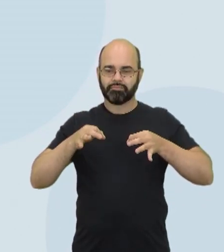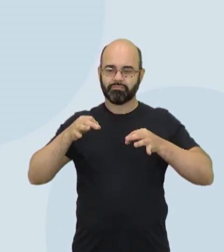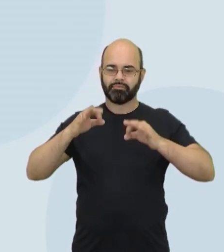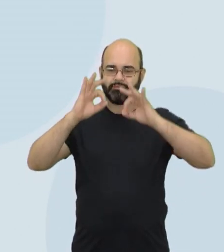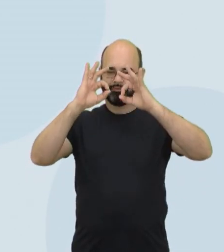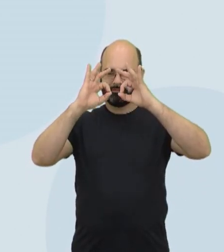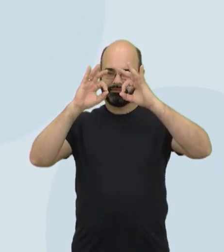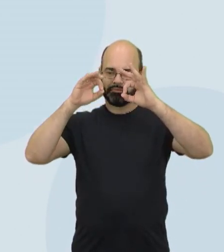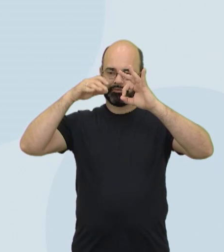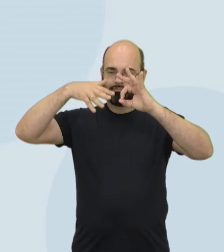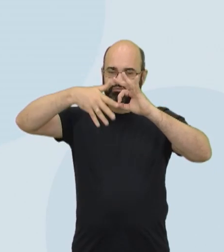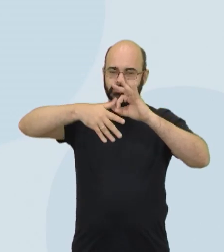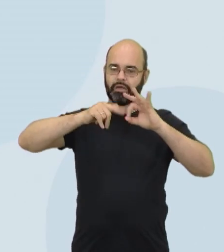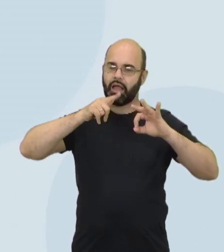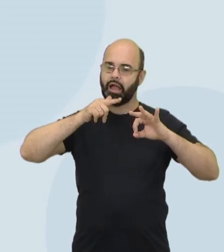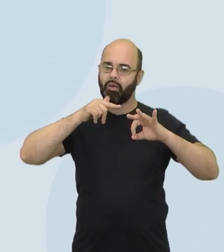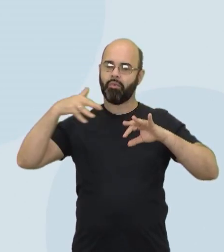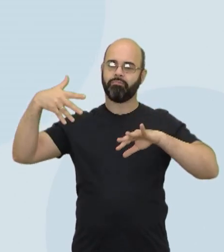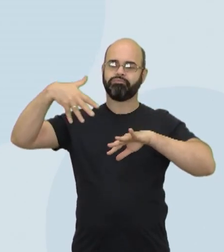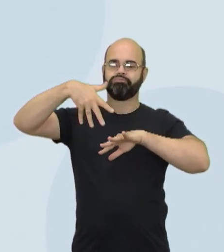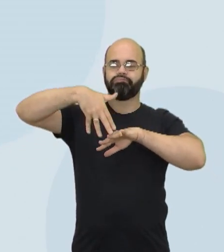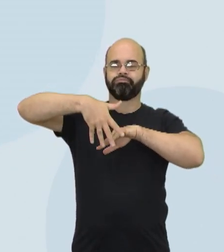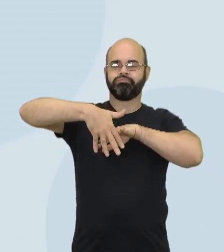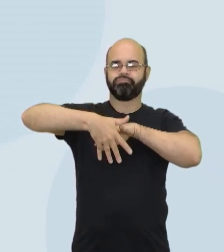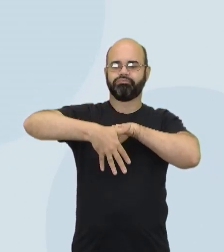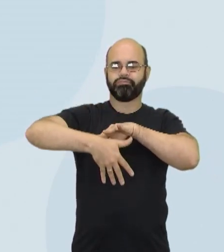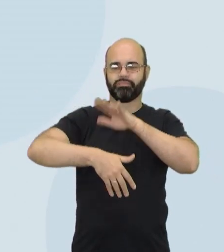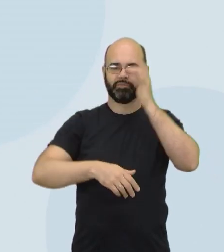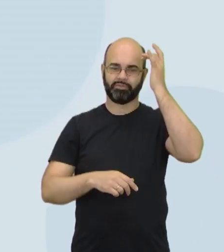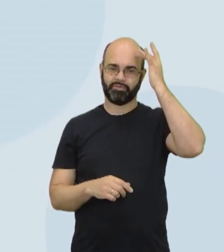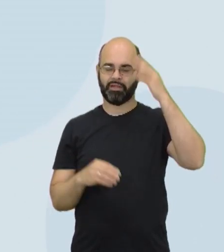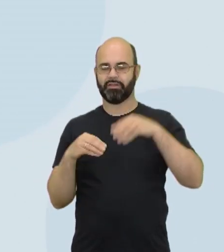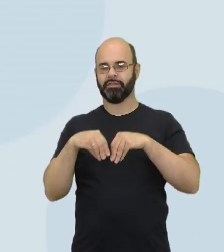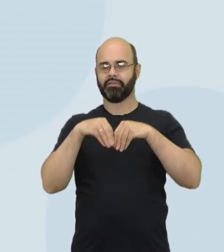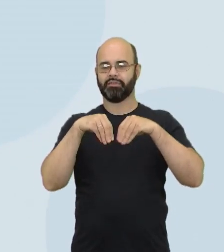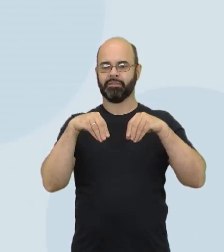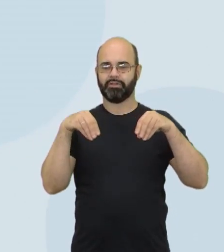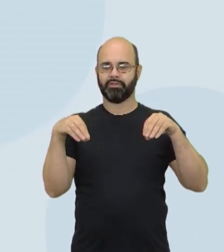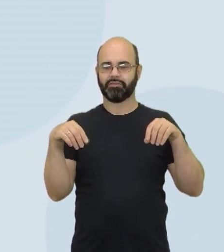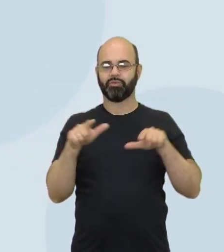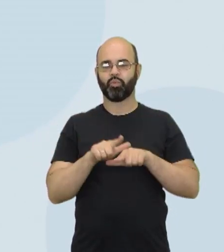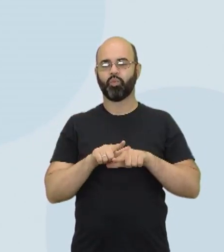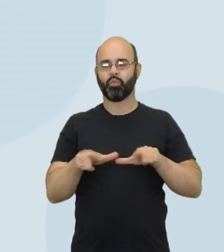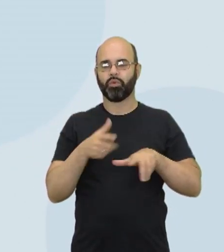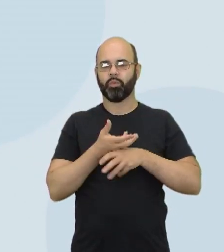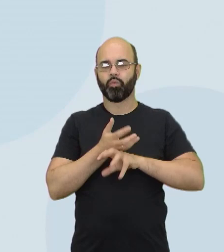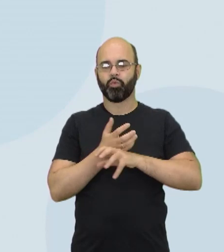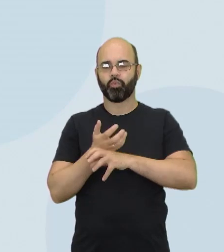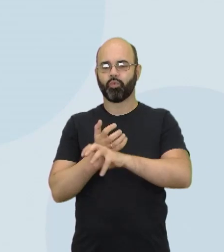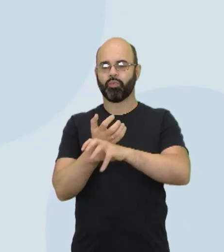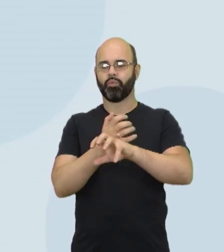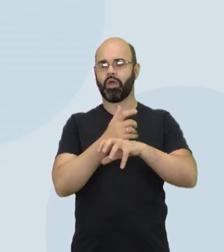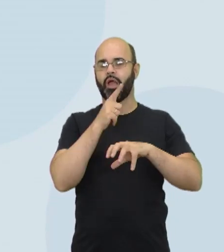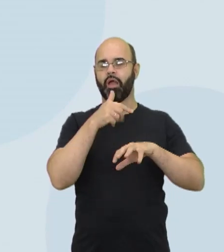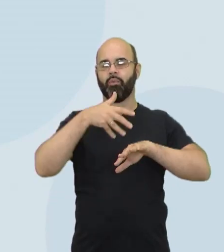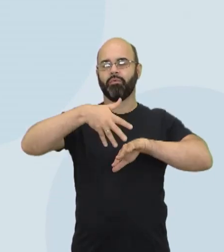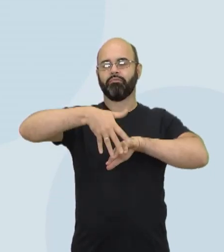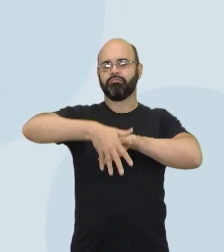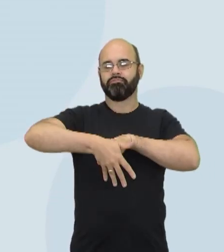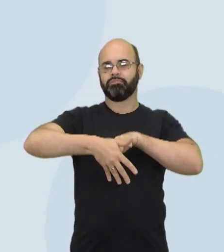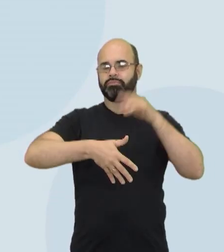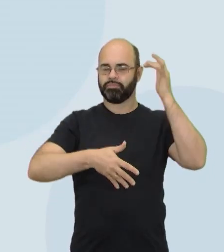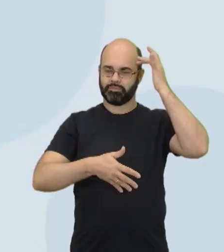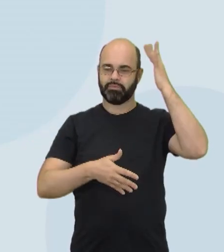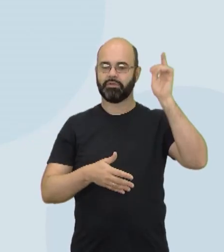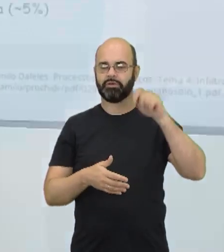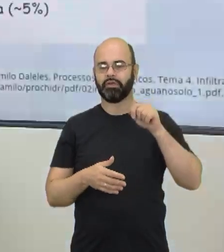solo compostas por partículas sólidas, granulares e vazios que podem ser preenchidos com água ou ar.